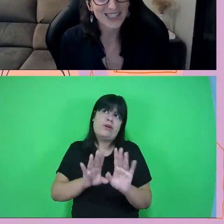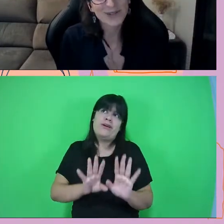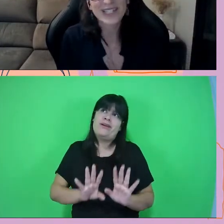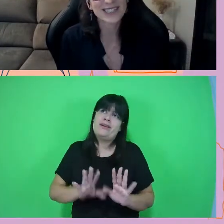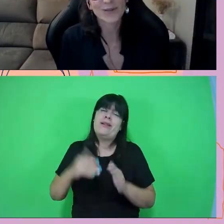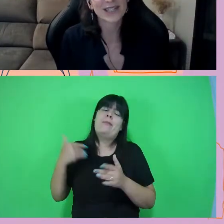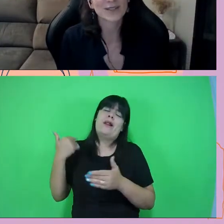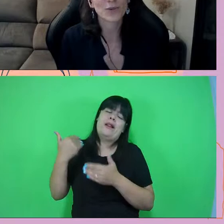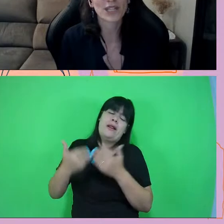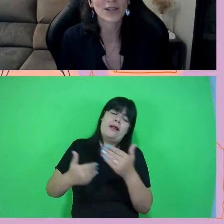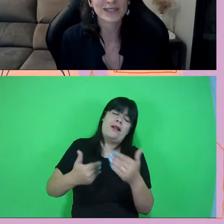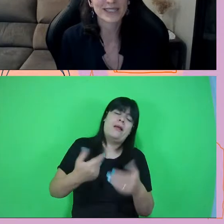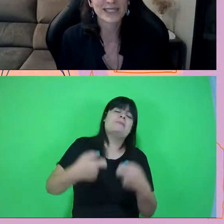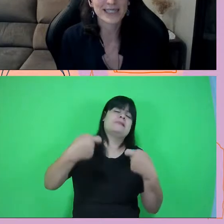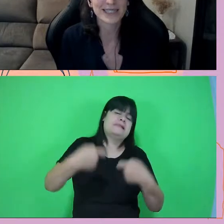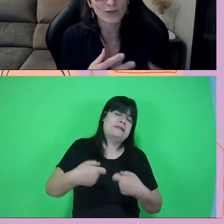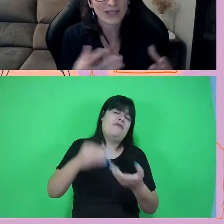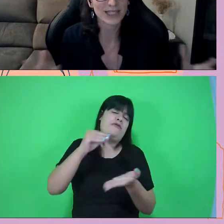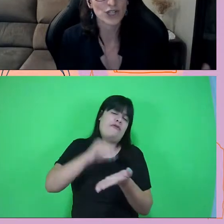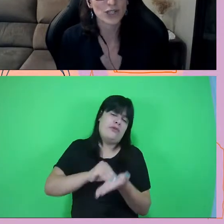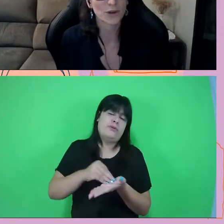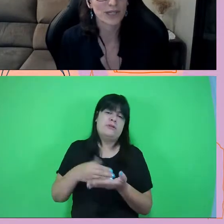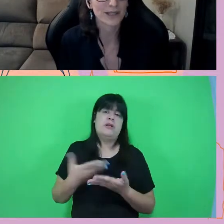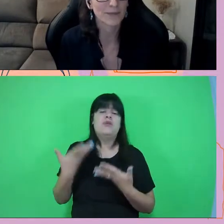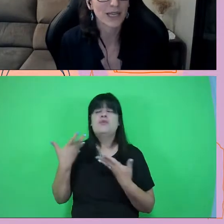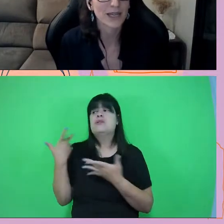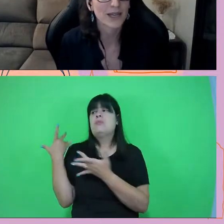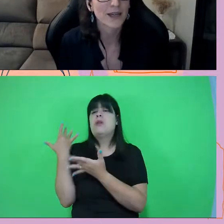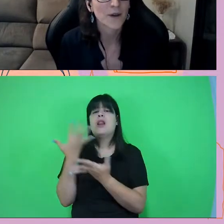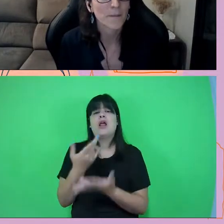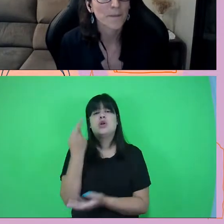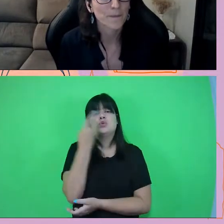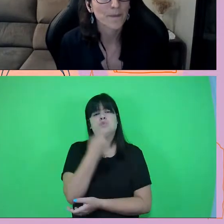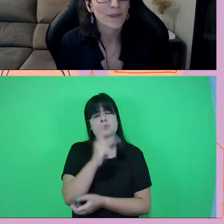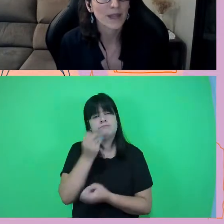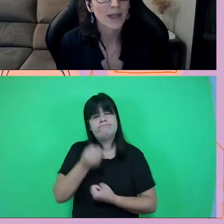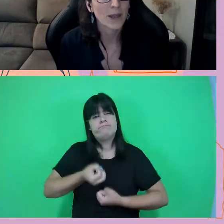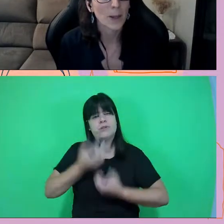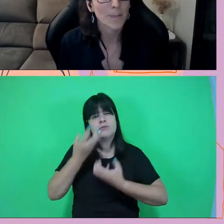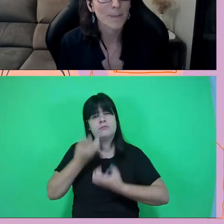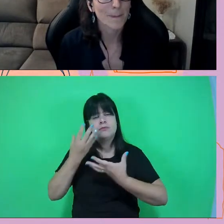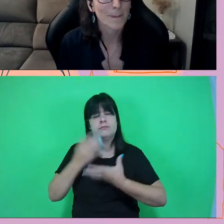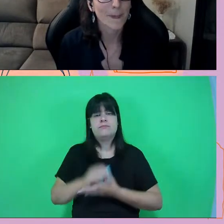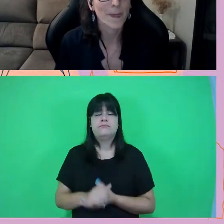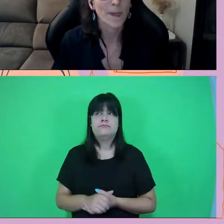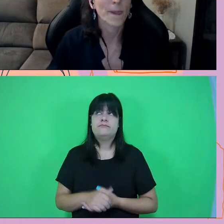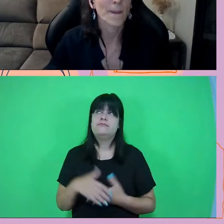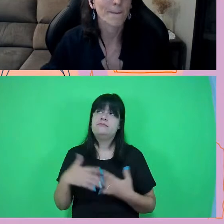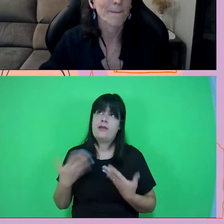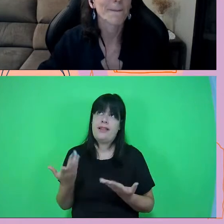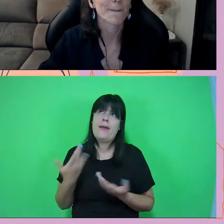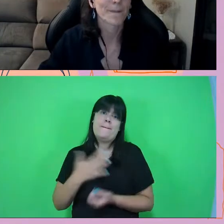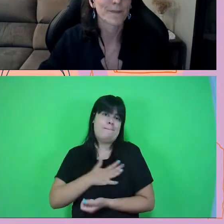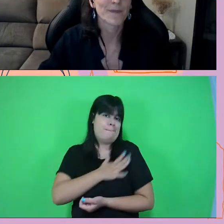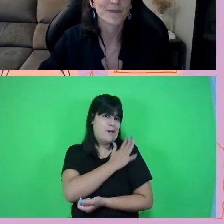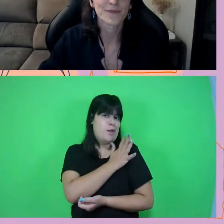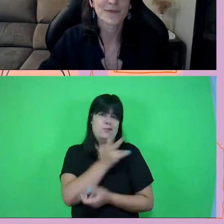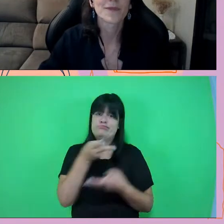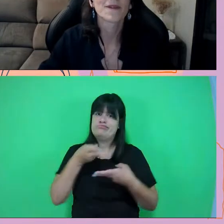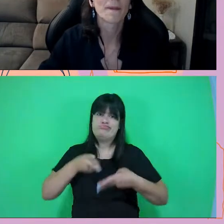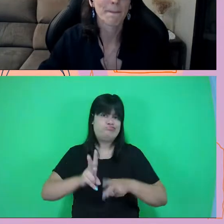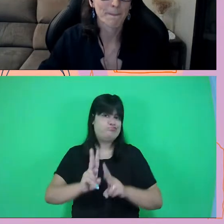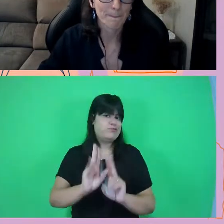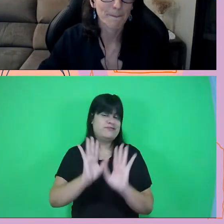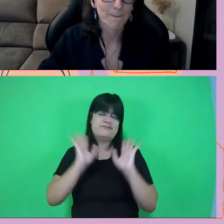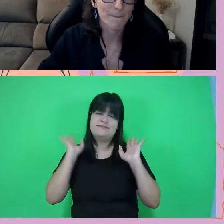caminhar, né? Então, eu queria que você contasse um pouquinho, assim, dessa sua trajetória também. Bem, o preconceito, ele sempre vai existir, né? Não tem